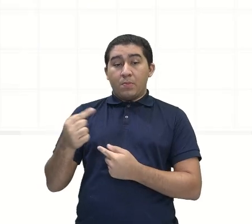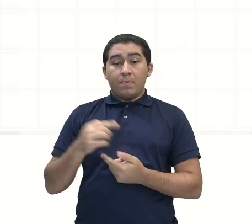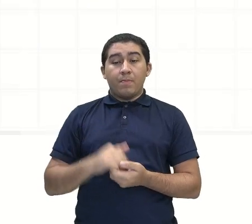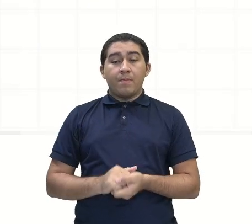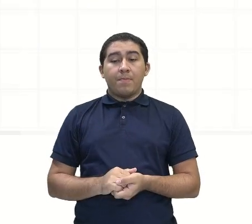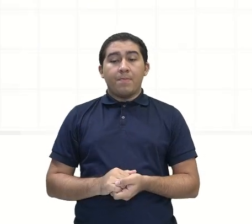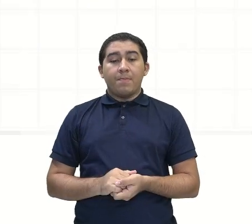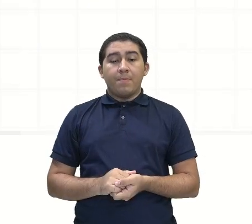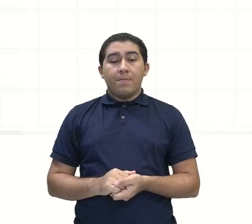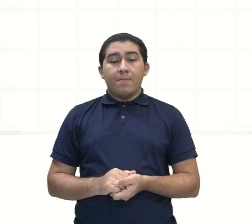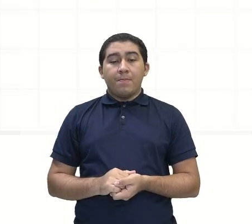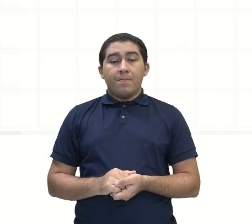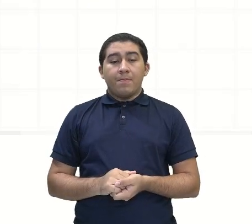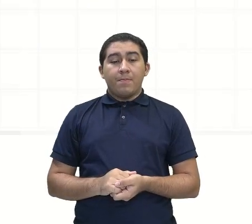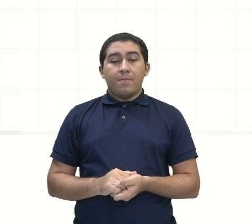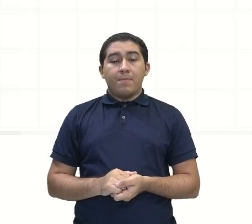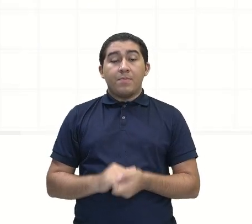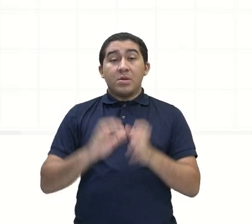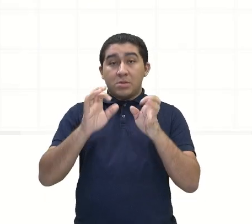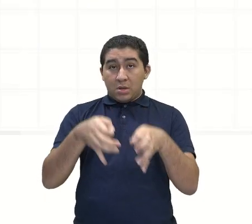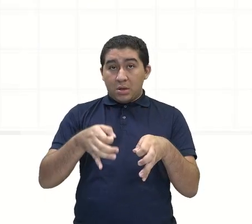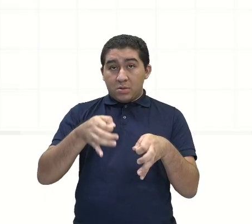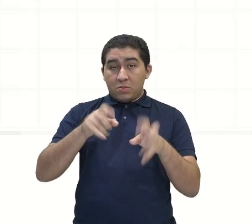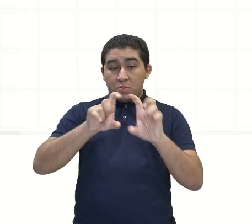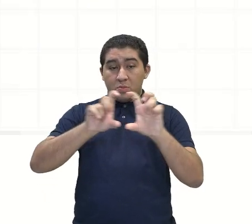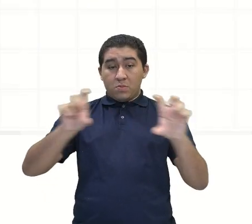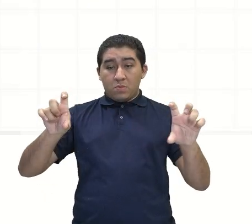6 vezes 1. Escreve assim, tá?